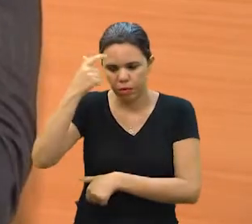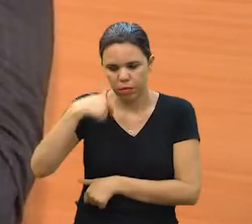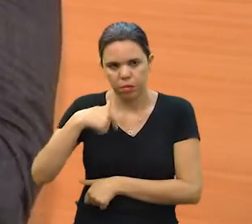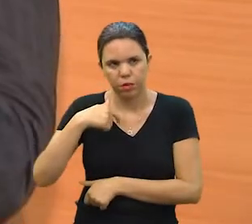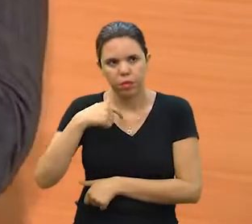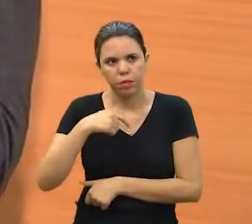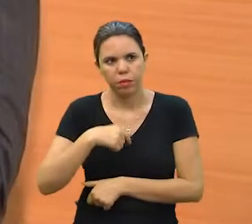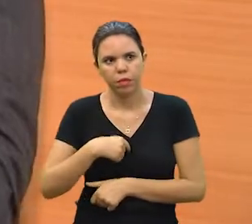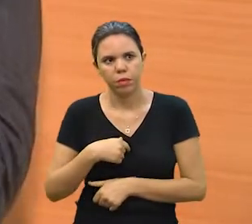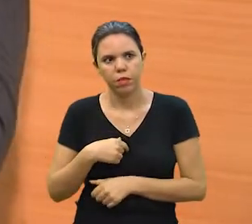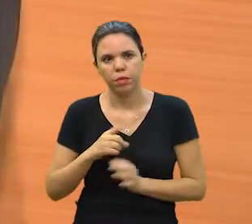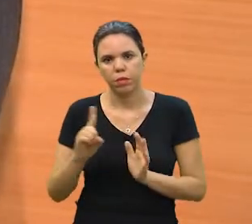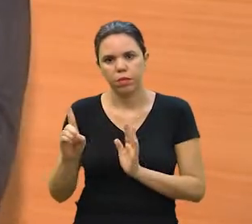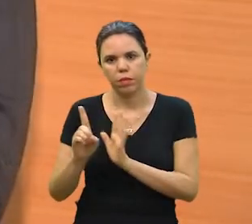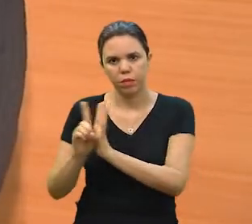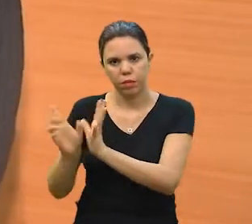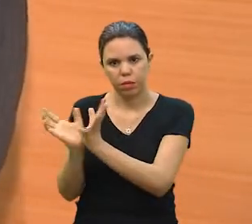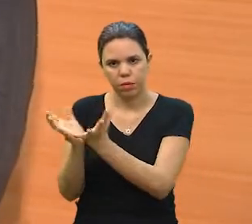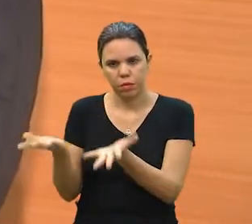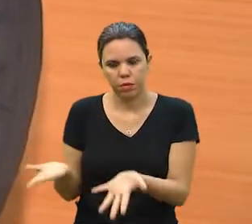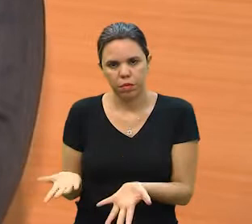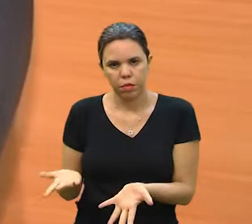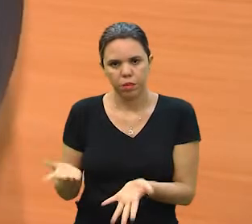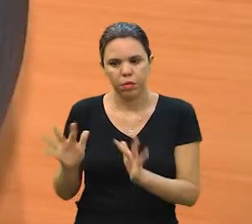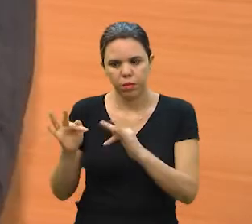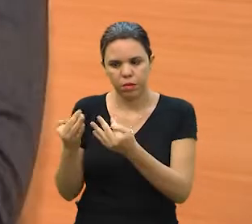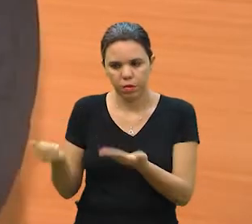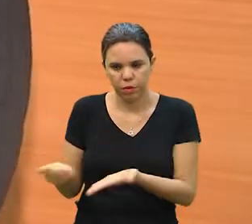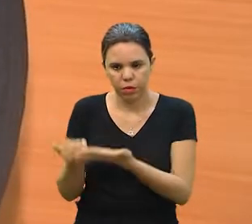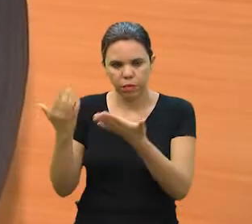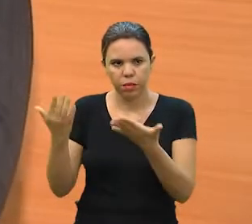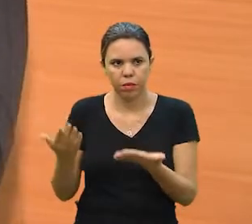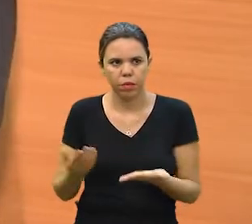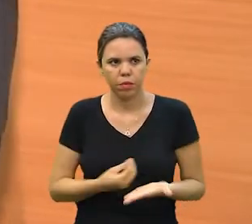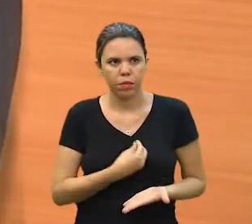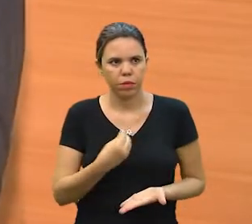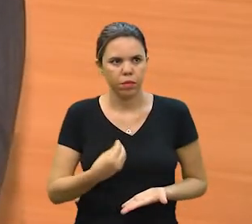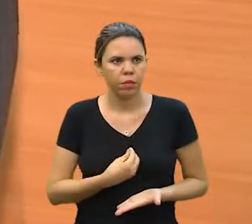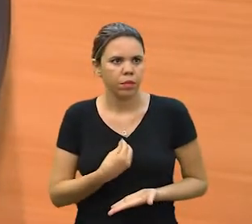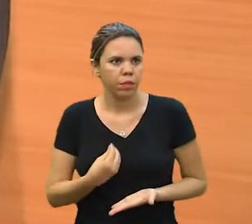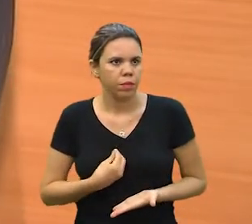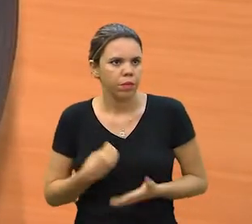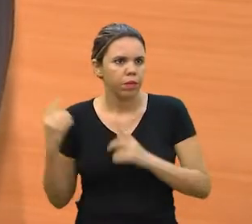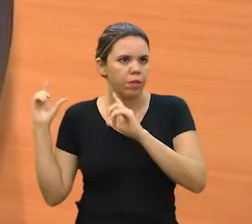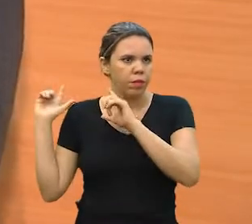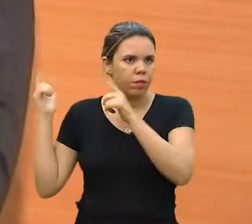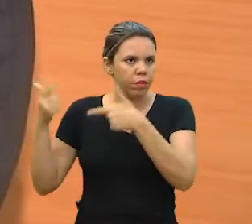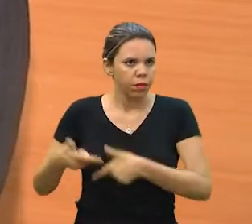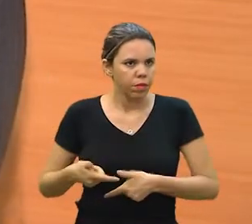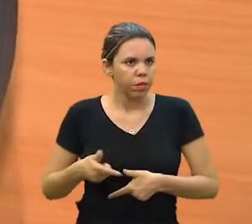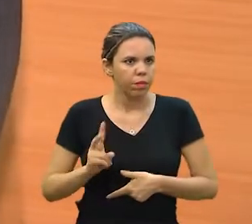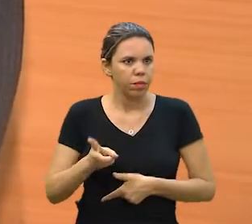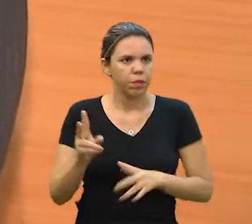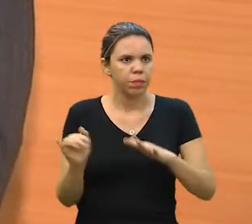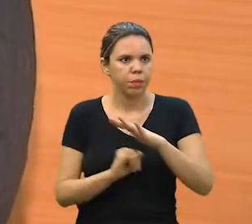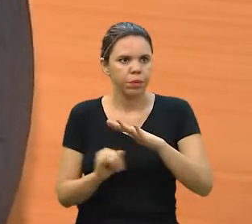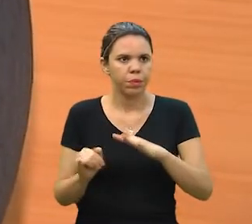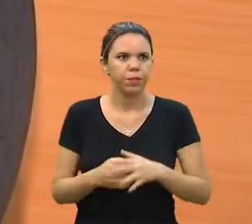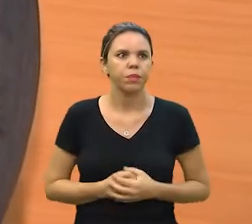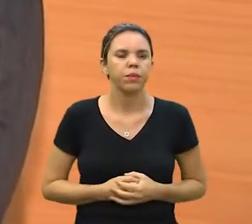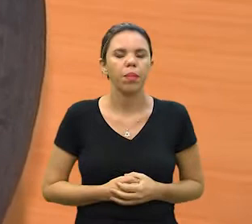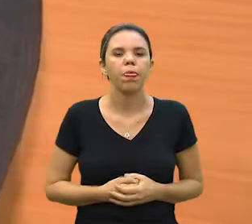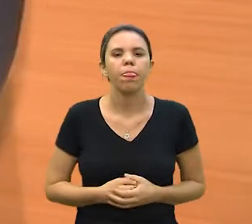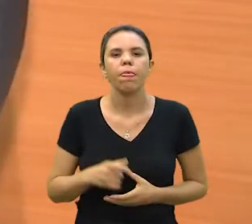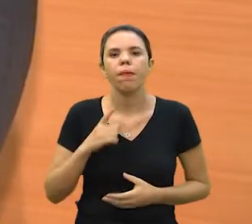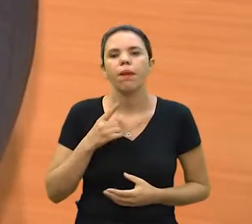que é o meu caso, eu sou conservador, sou de direita, né, sou pró-família, sou pela tradição e pela manutenção das